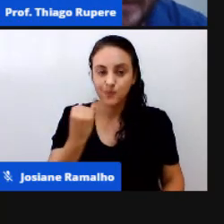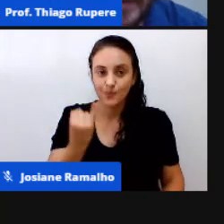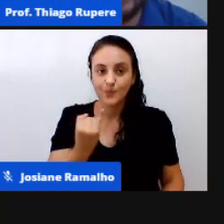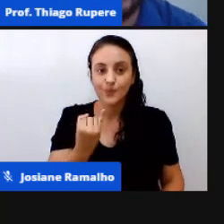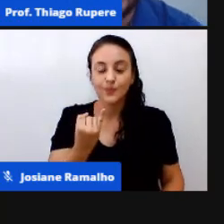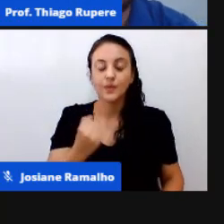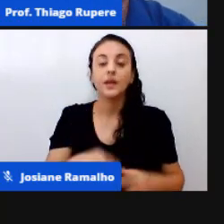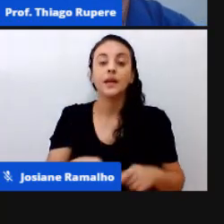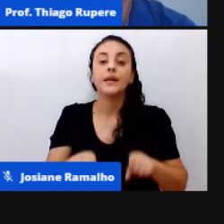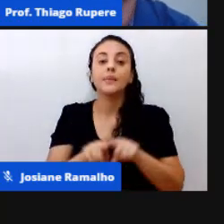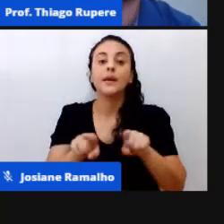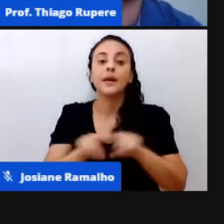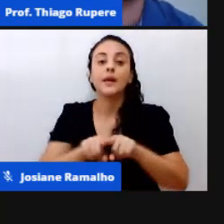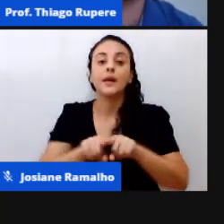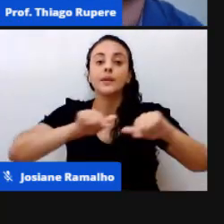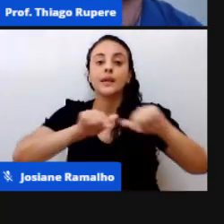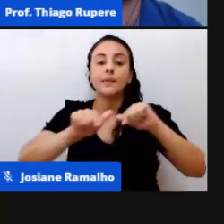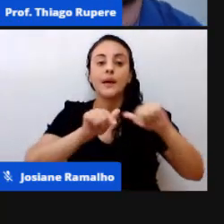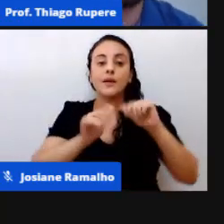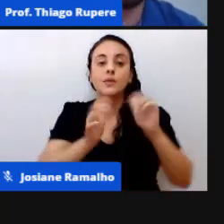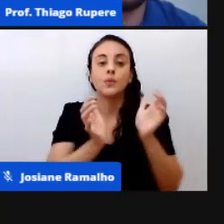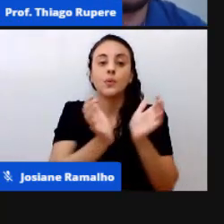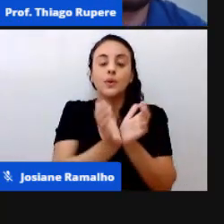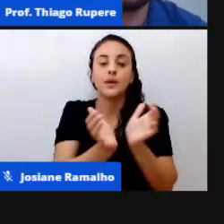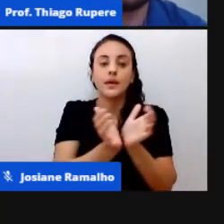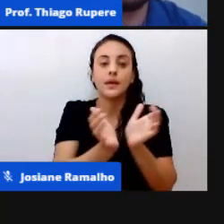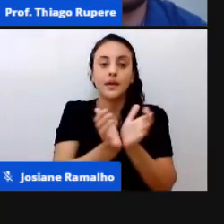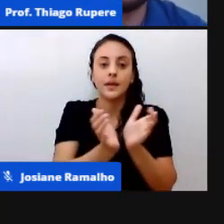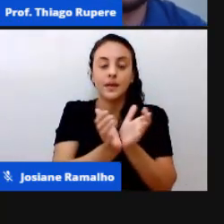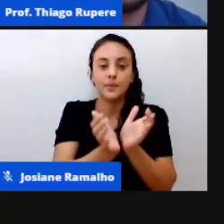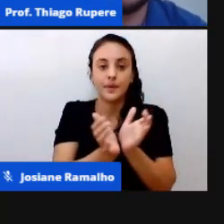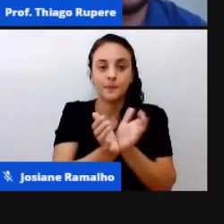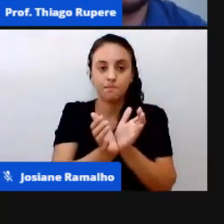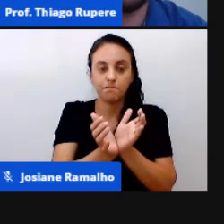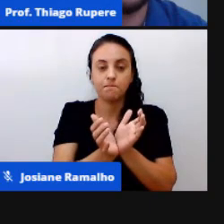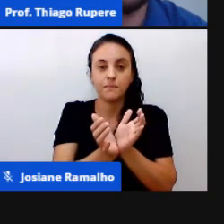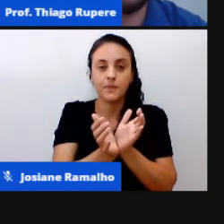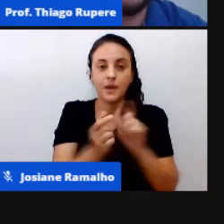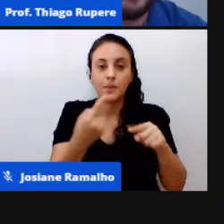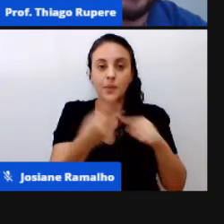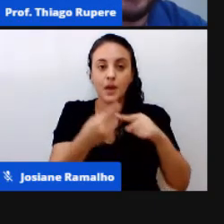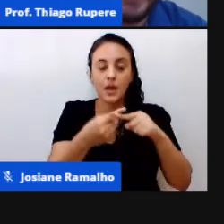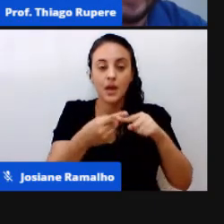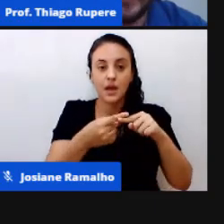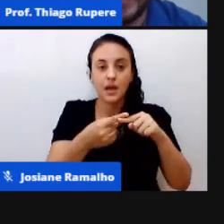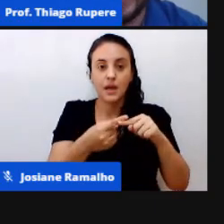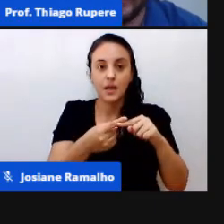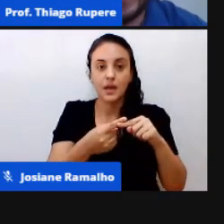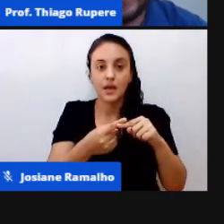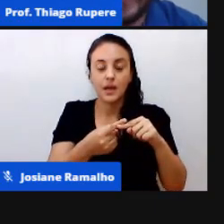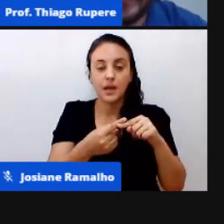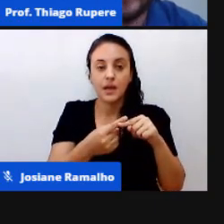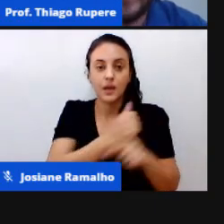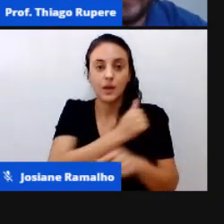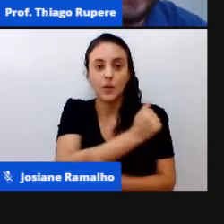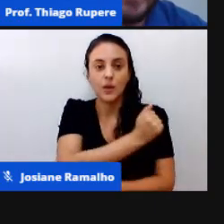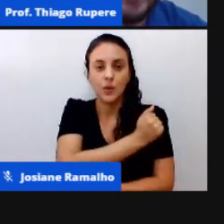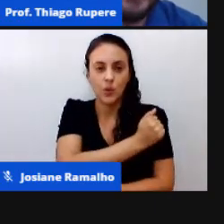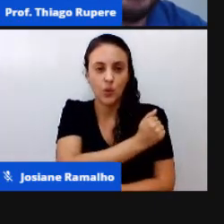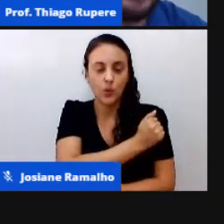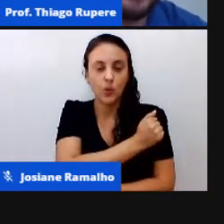equipe. Repito, nesse momento nós não estamos fazendo trabalho em equipe, porque os alunos estão, não há recomendação